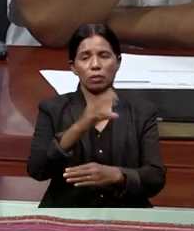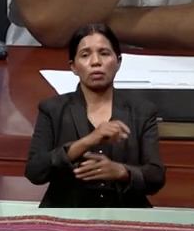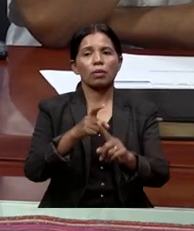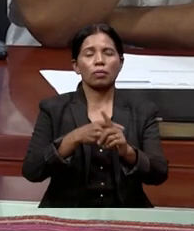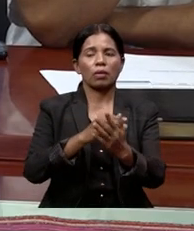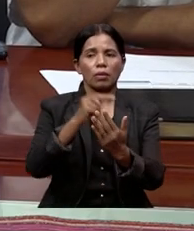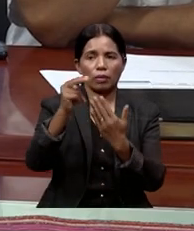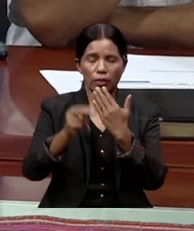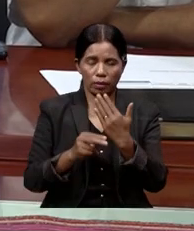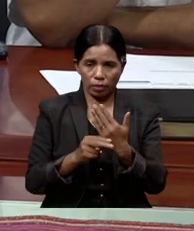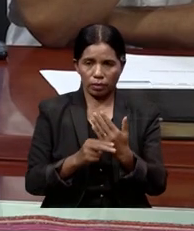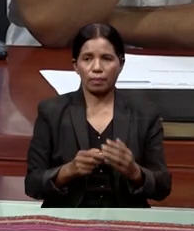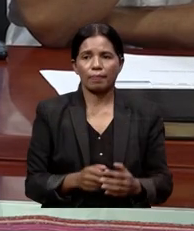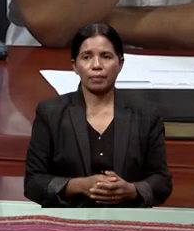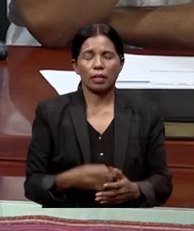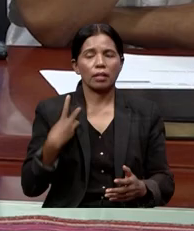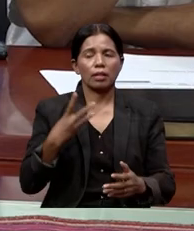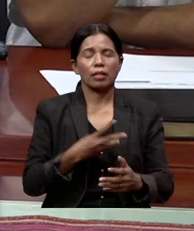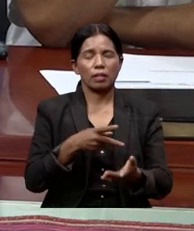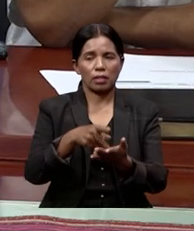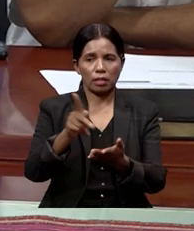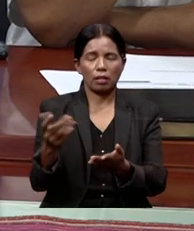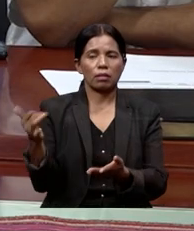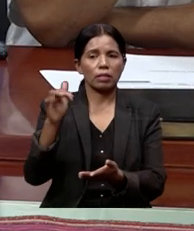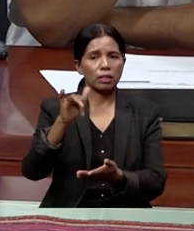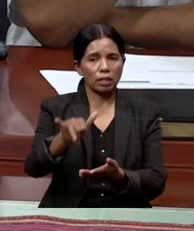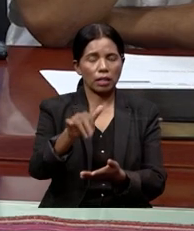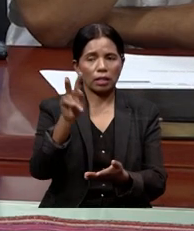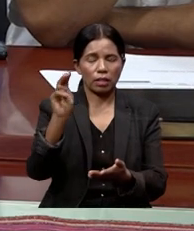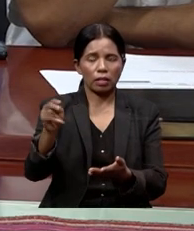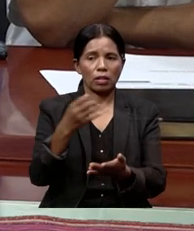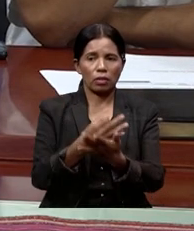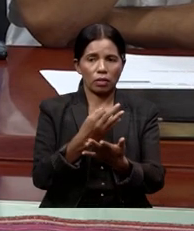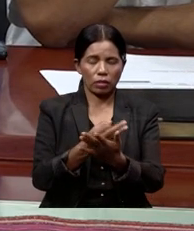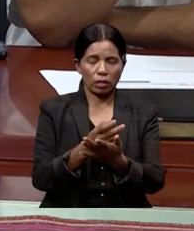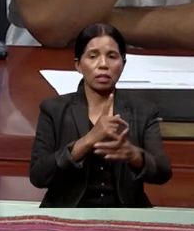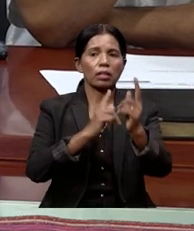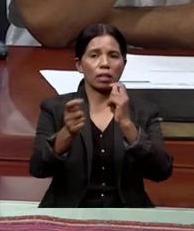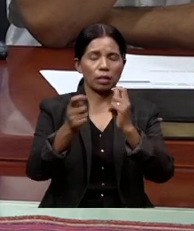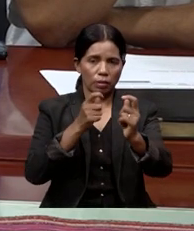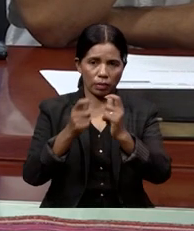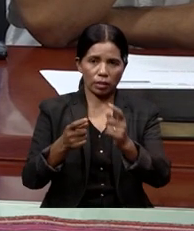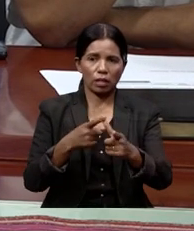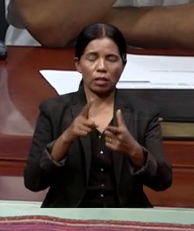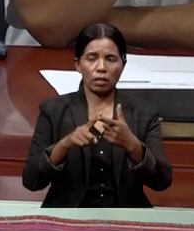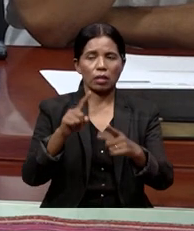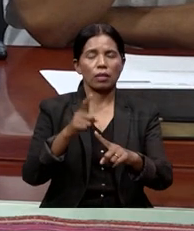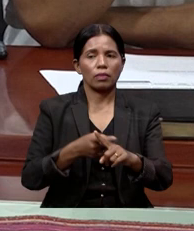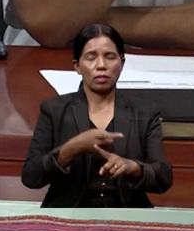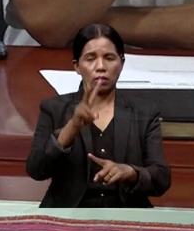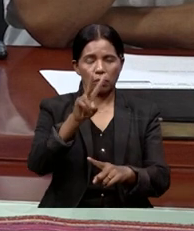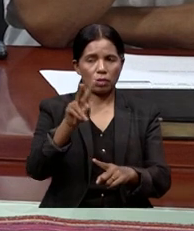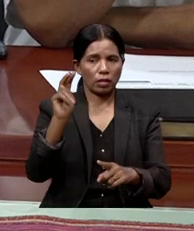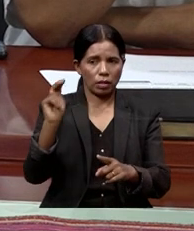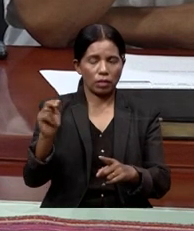novembro, e mo selo serninia subsídio transporte, fulan ruania,